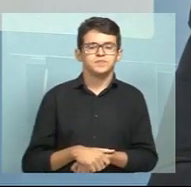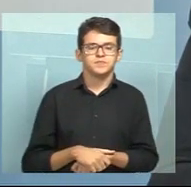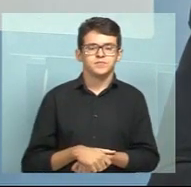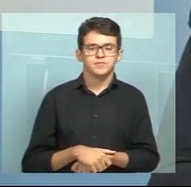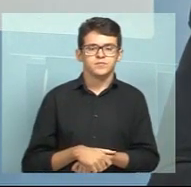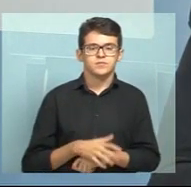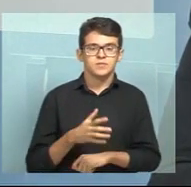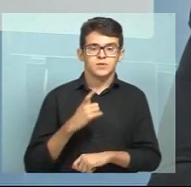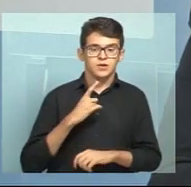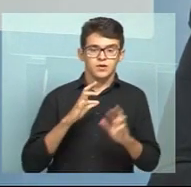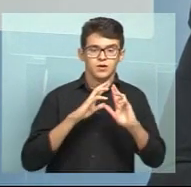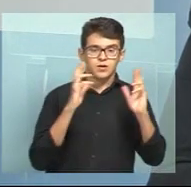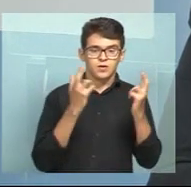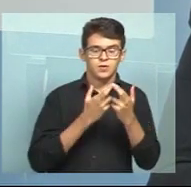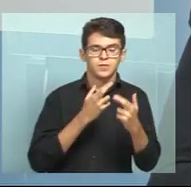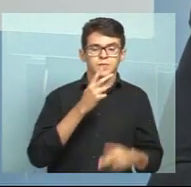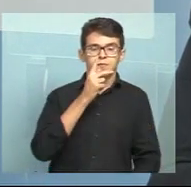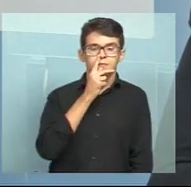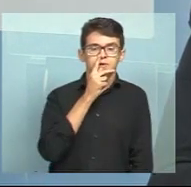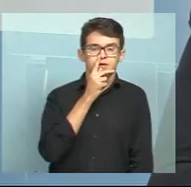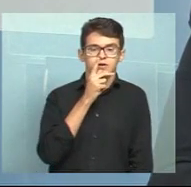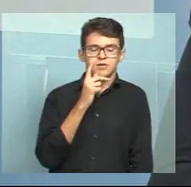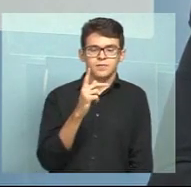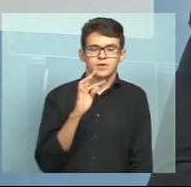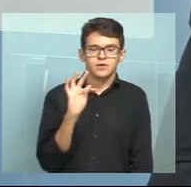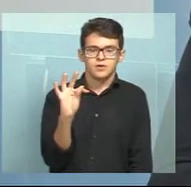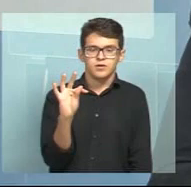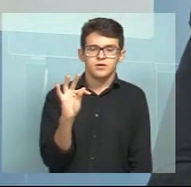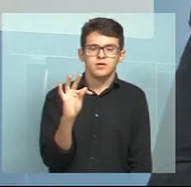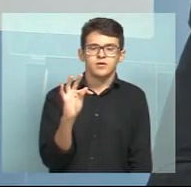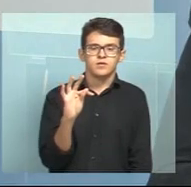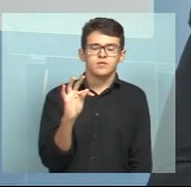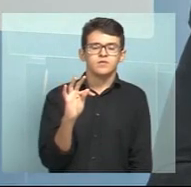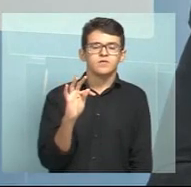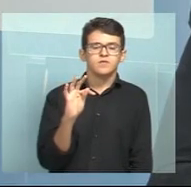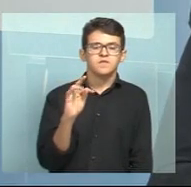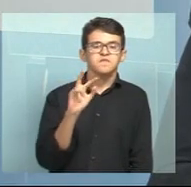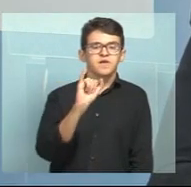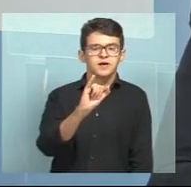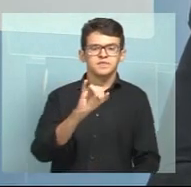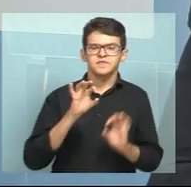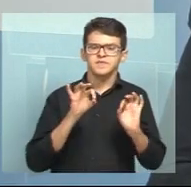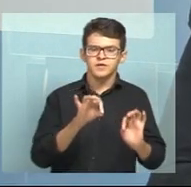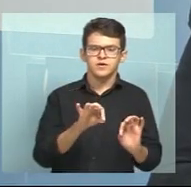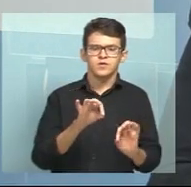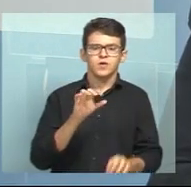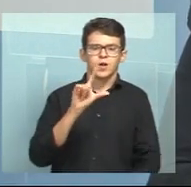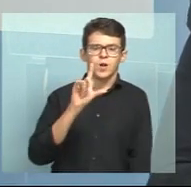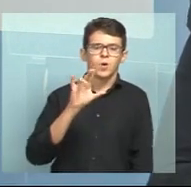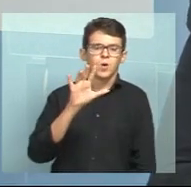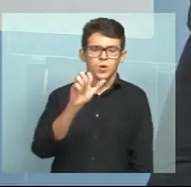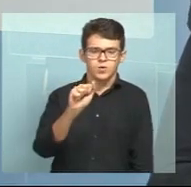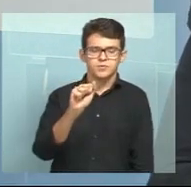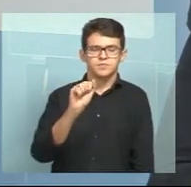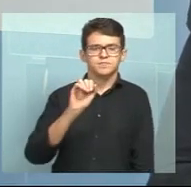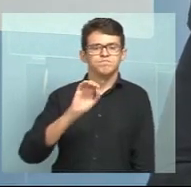para reafirmar a candidatura de Lula à presidência da República um dia depois da derrota do petista por unanimidade